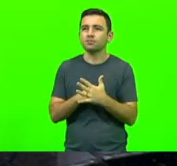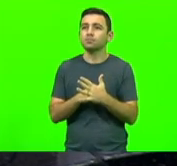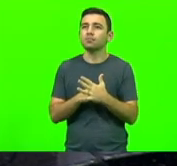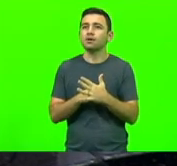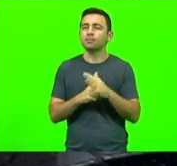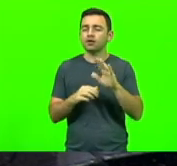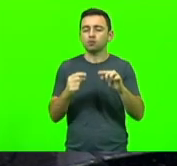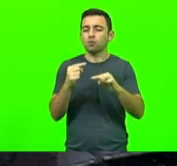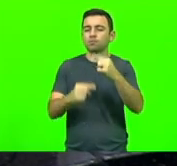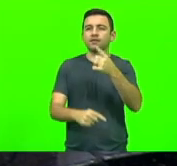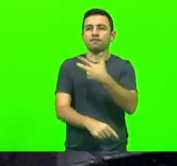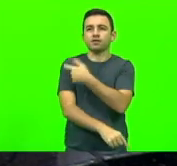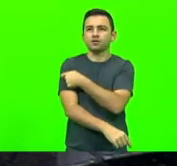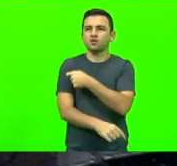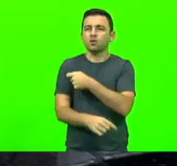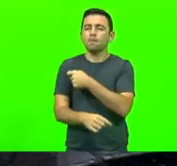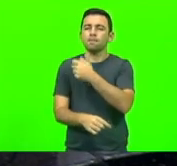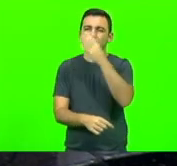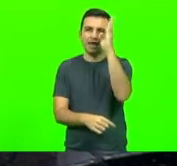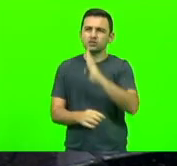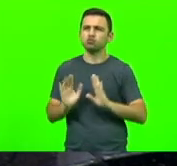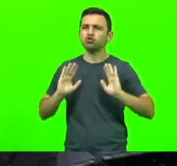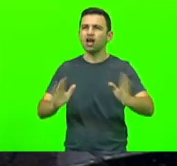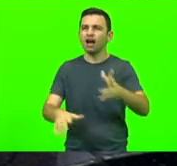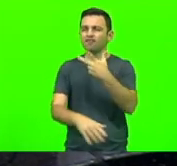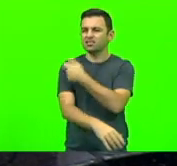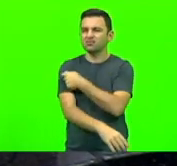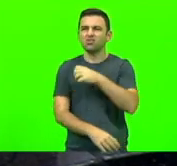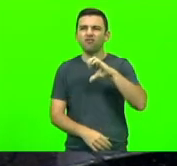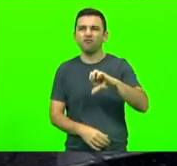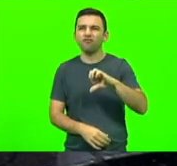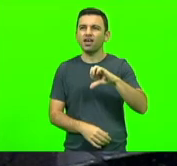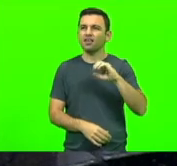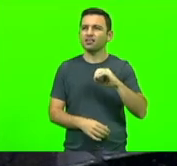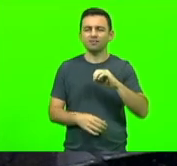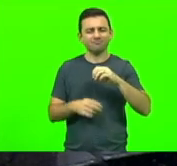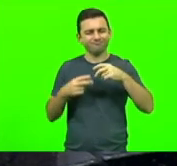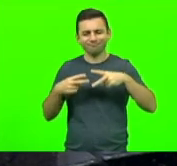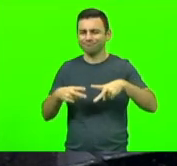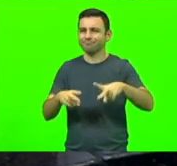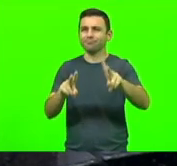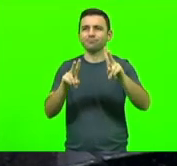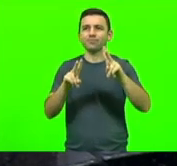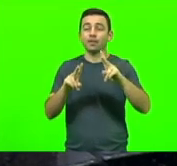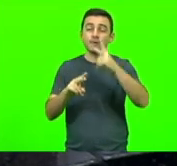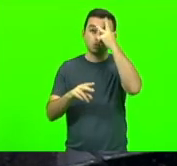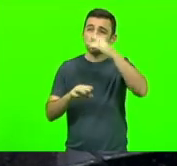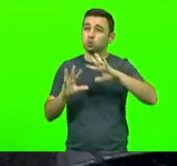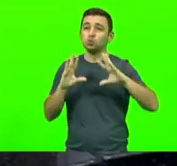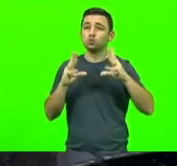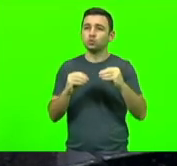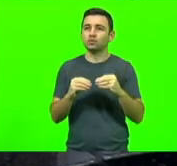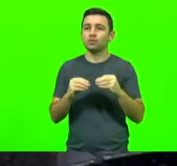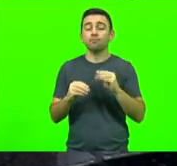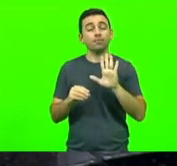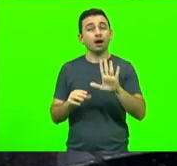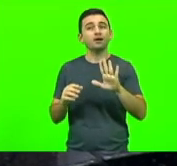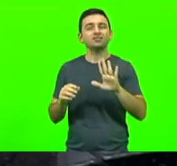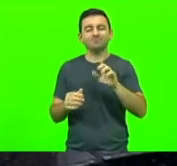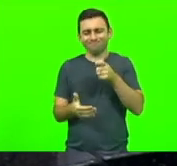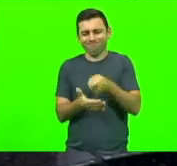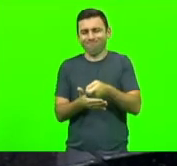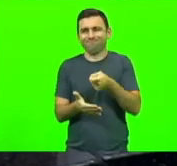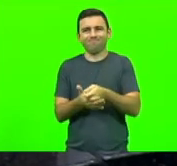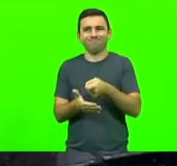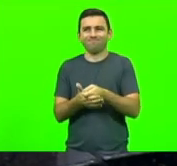não é a vacinação. O Brasil é sucesso de vacinação. 90, 98, segue vacinando muito bem, as pessoas estão se vacinando, mas são medidas